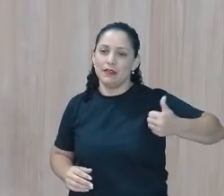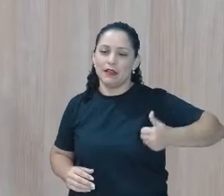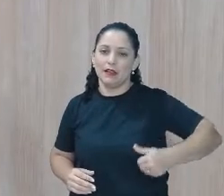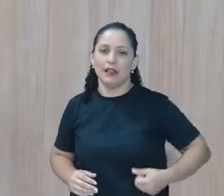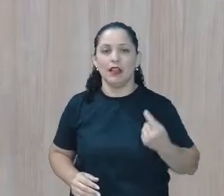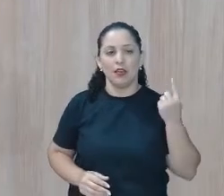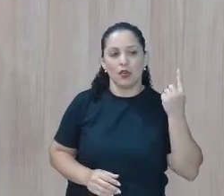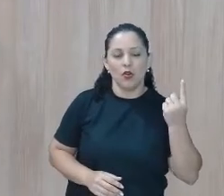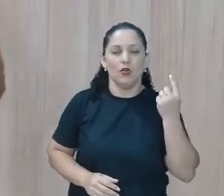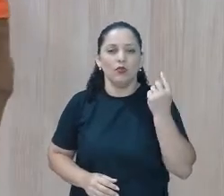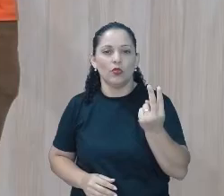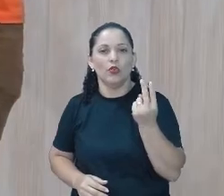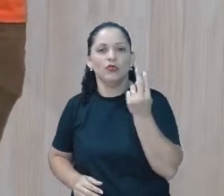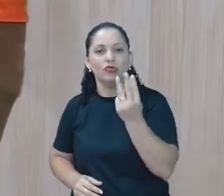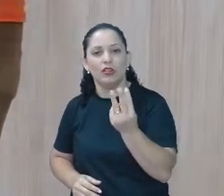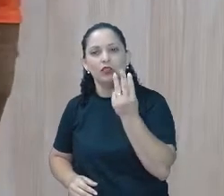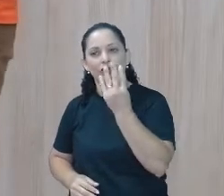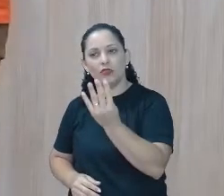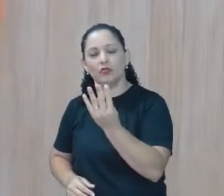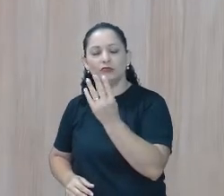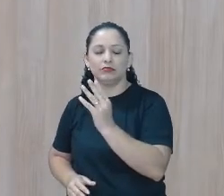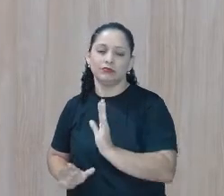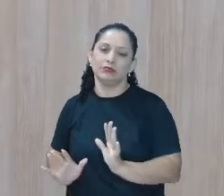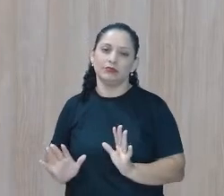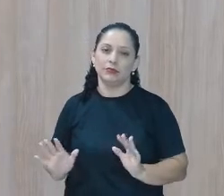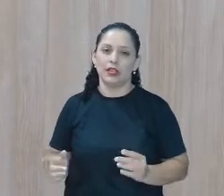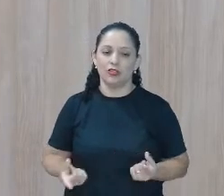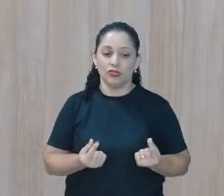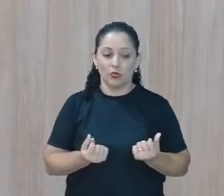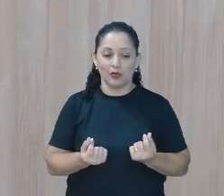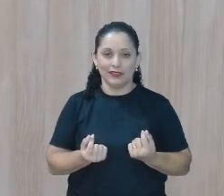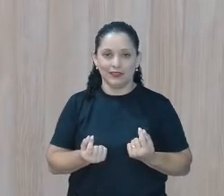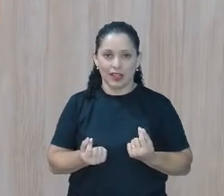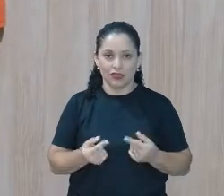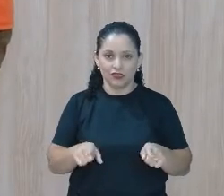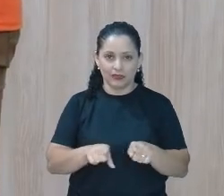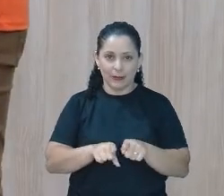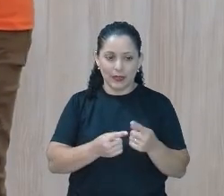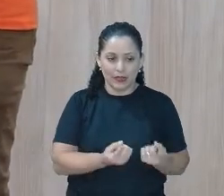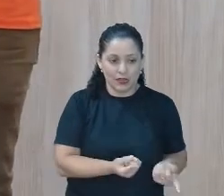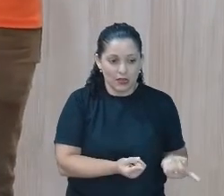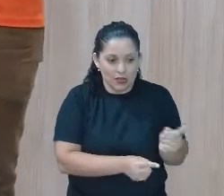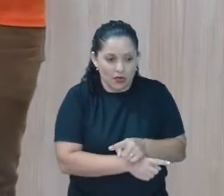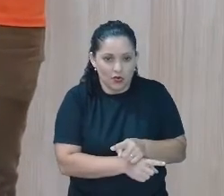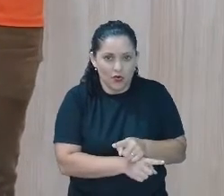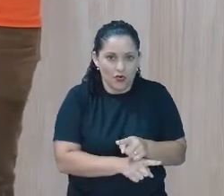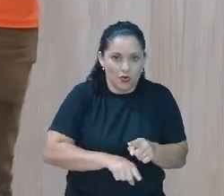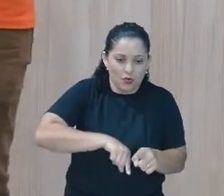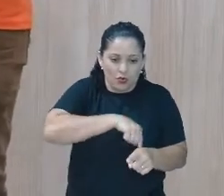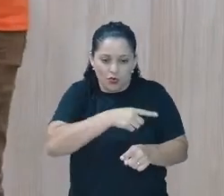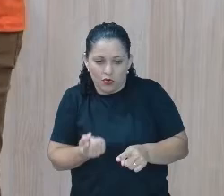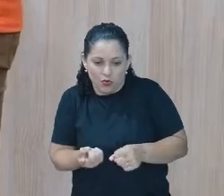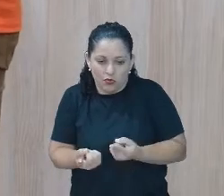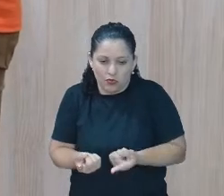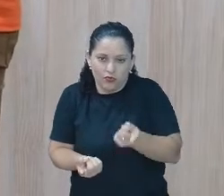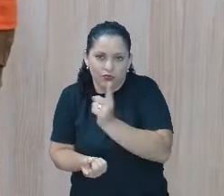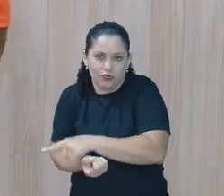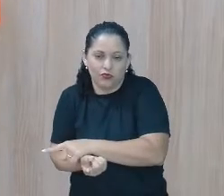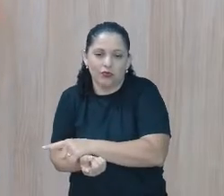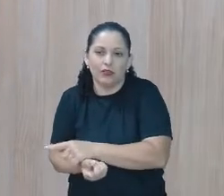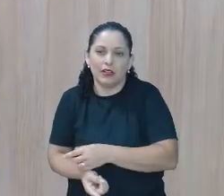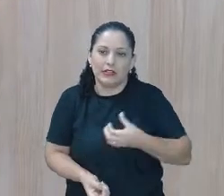1, 2, 3, do menor para o maior. E pode notar que os valores, eles também estão aumentando,